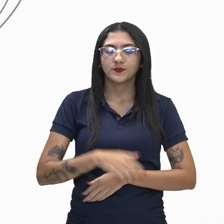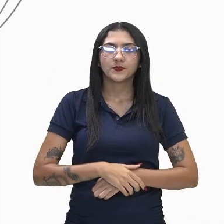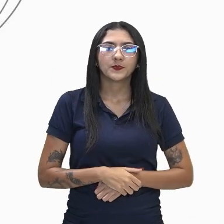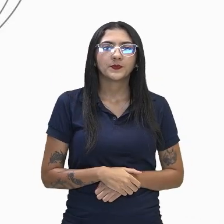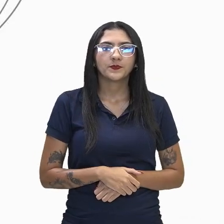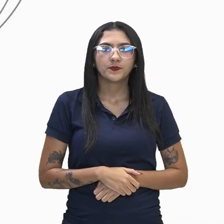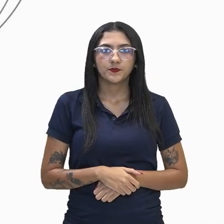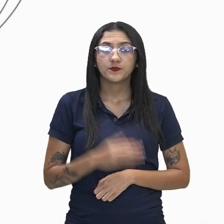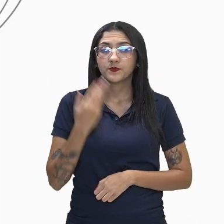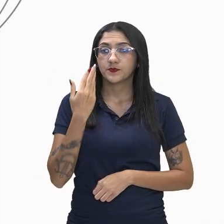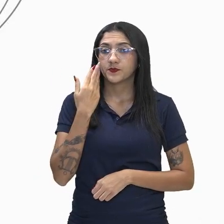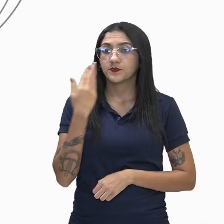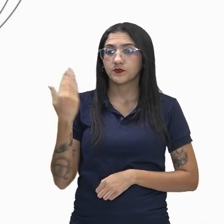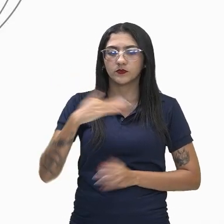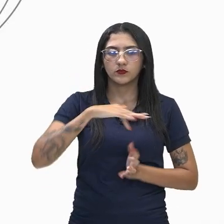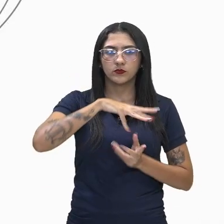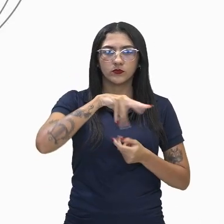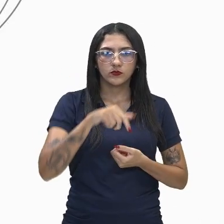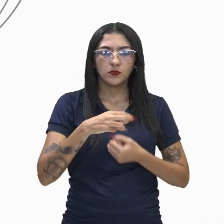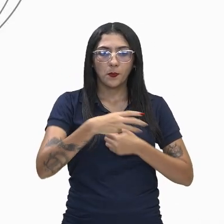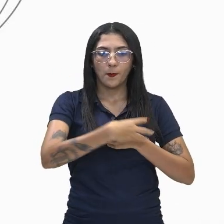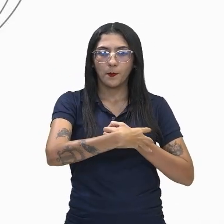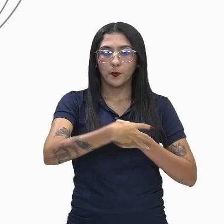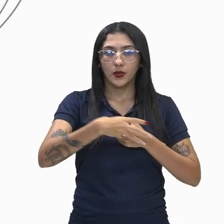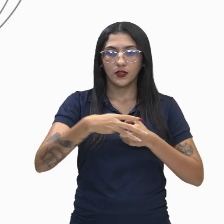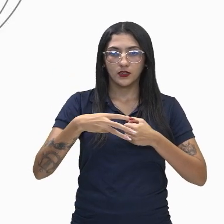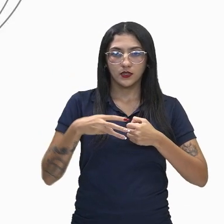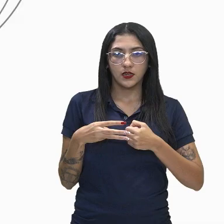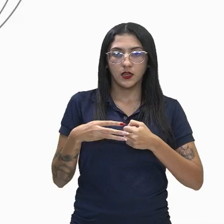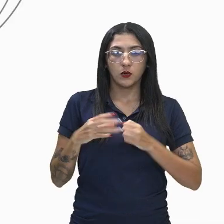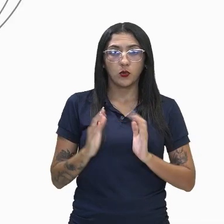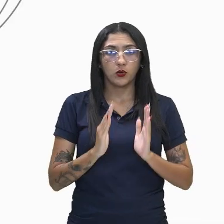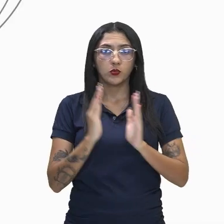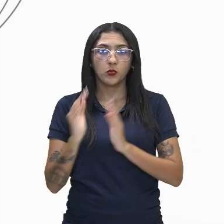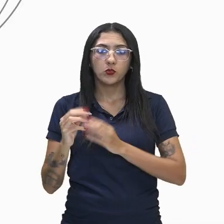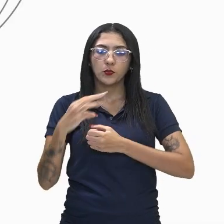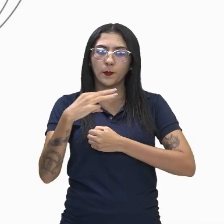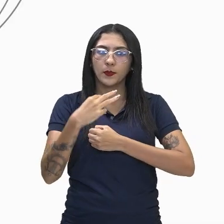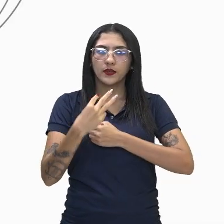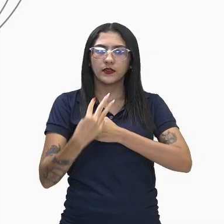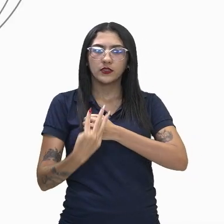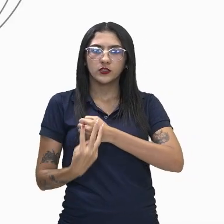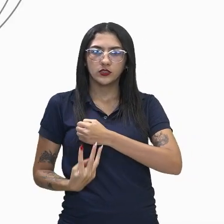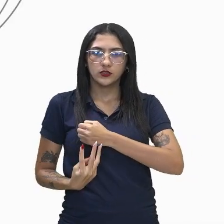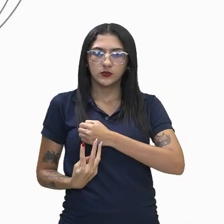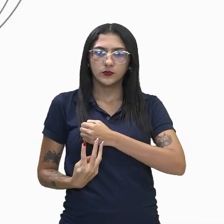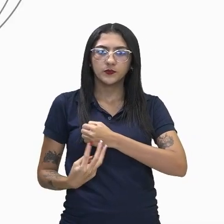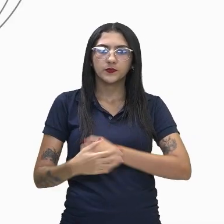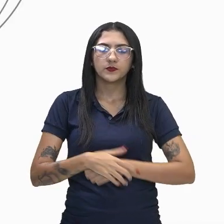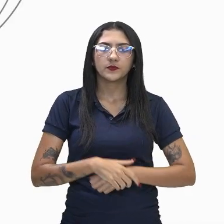tenho aí os paralelos e os meridianos para vocês observarem, e aí nós vamos verificar